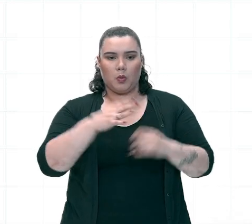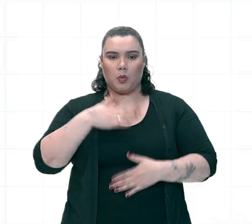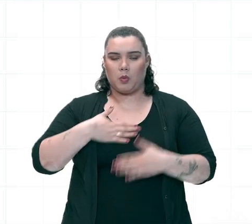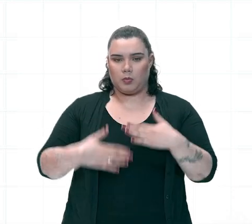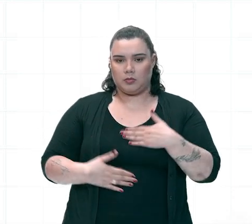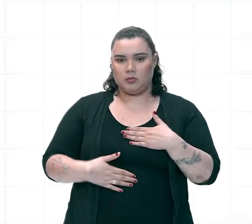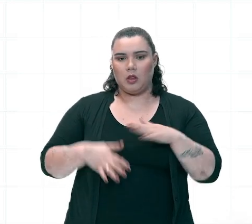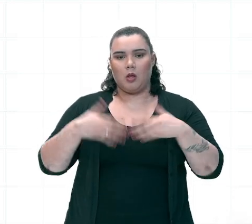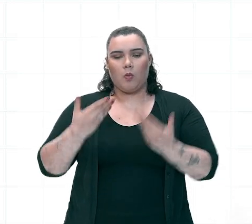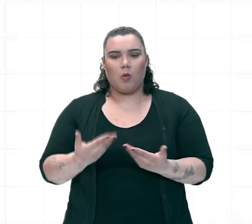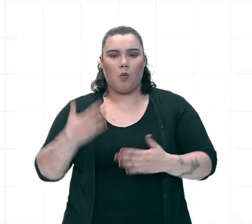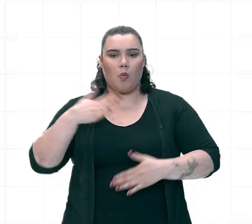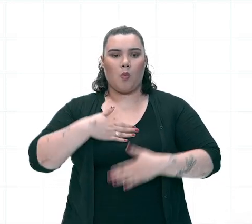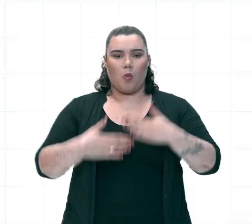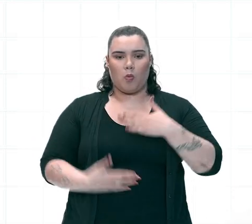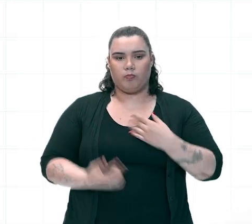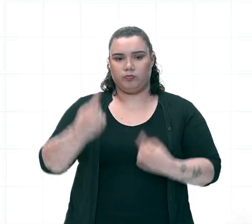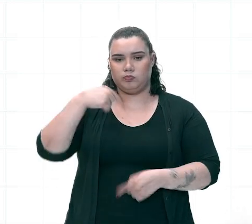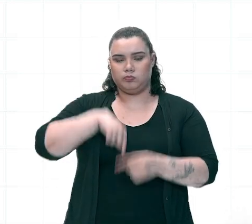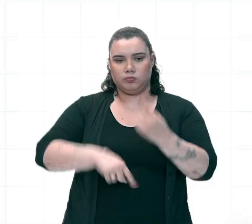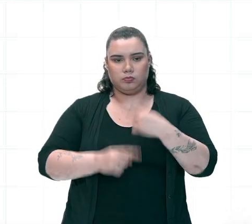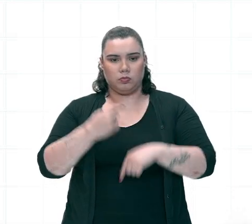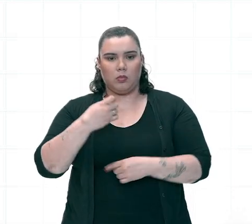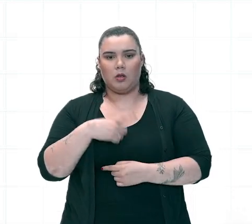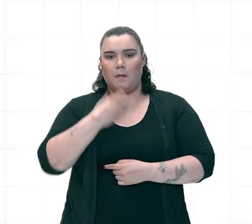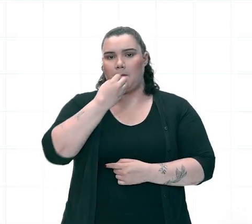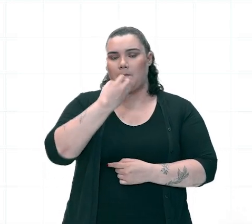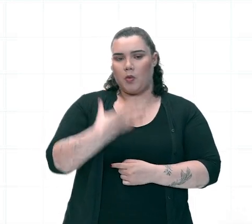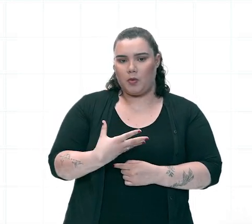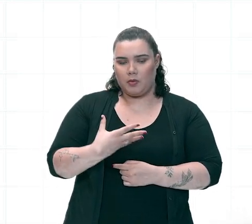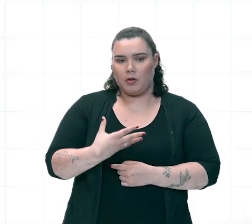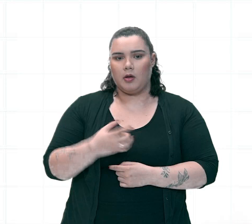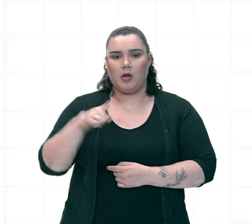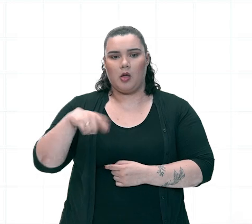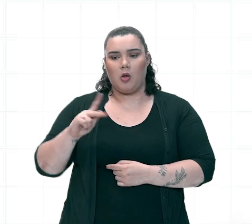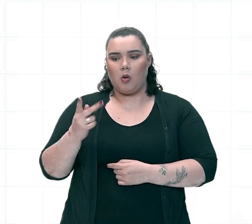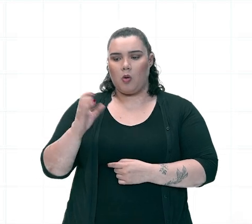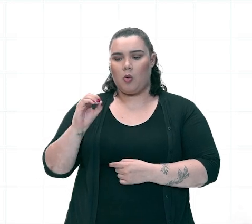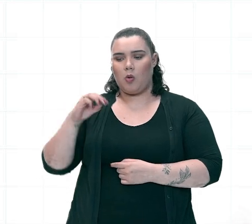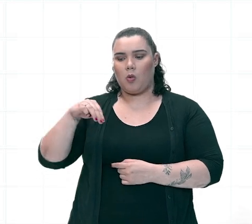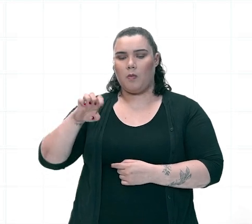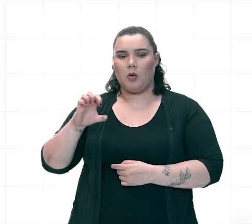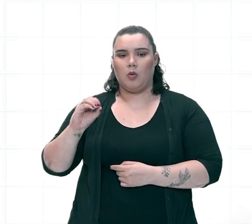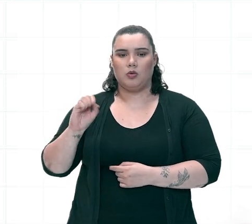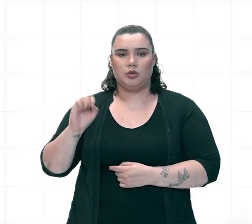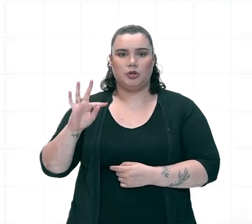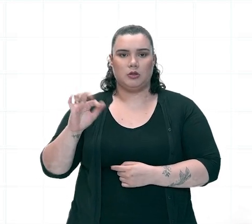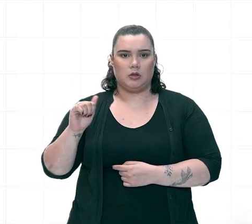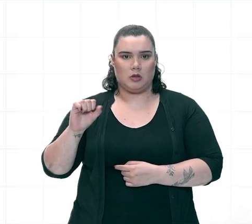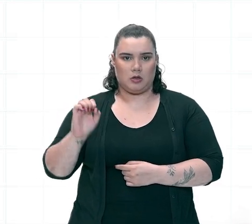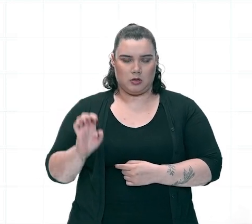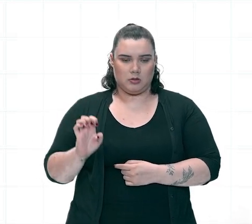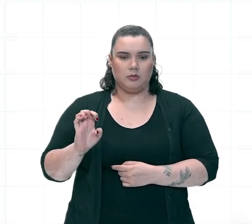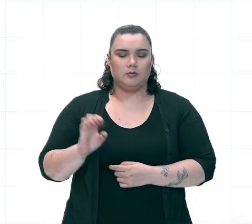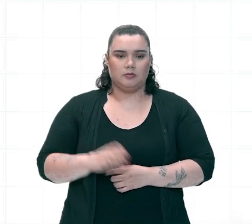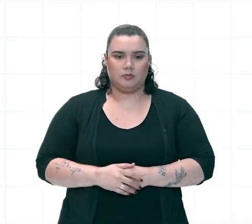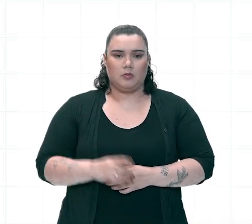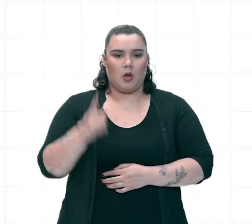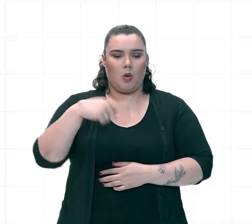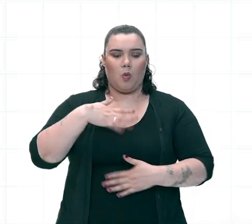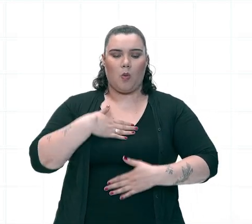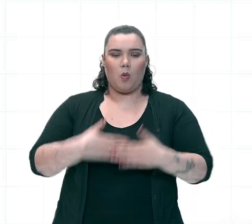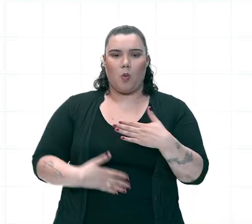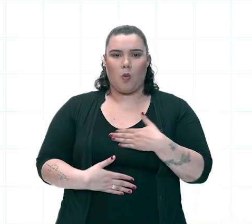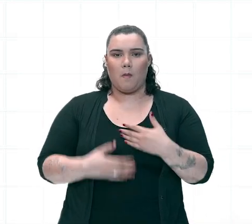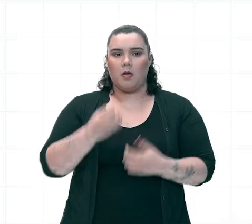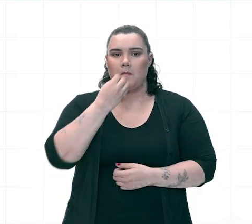glicemia no organismo e garantem o equilíbrio de nosso organismo, ou seja, promovem a homeostase, né? Então, o equilíbrio aí do